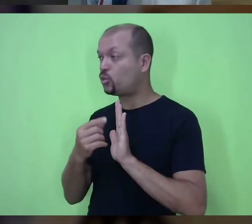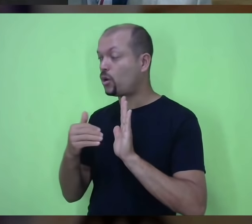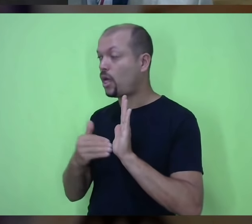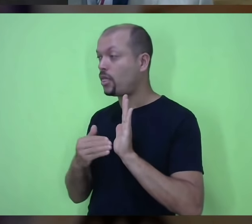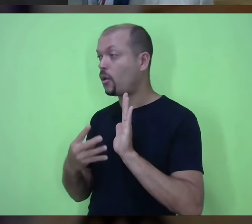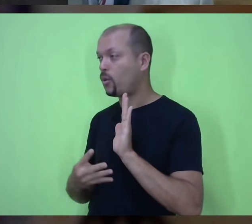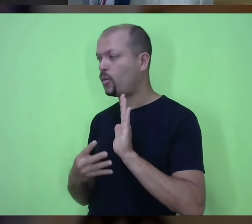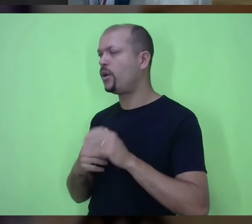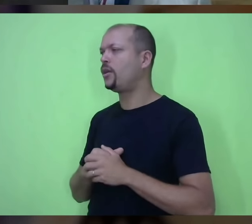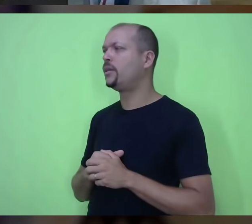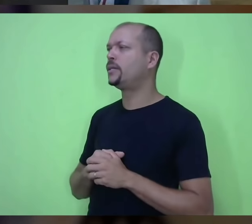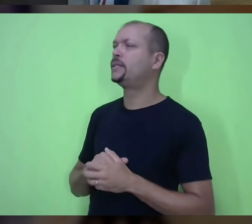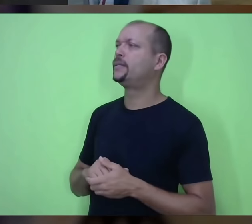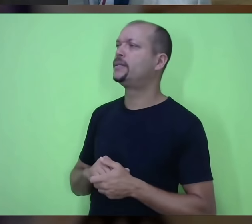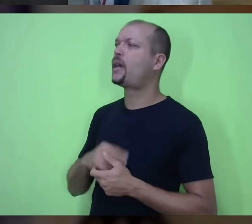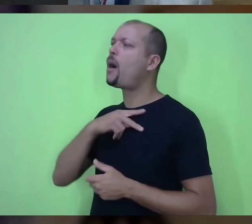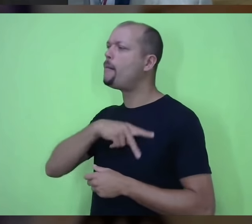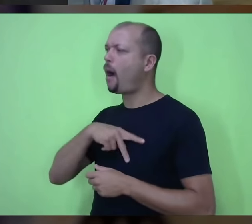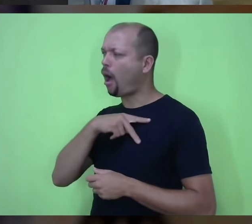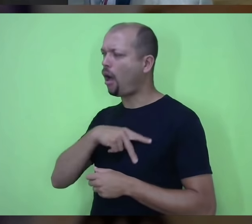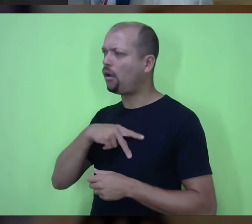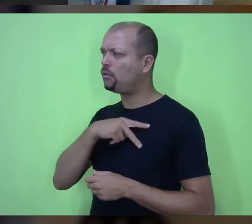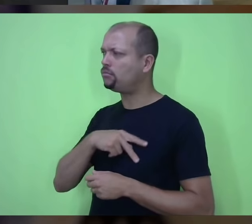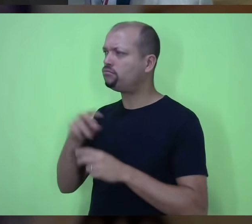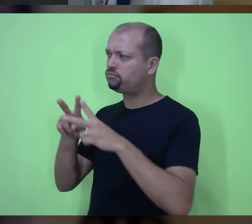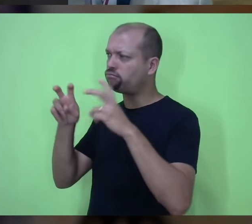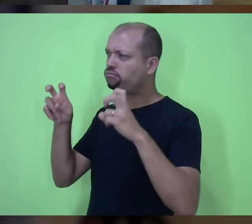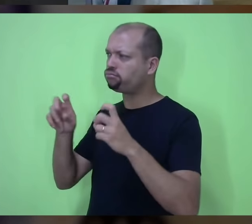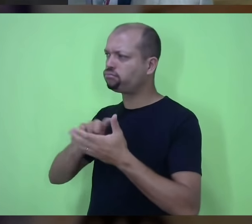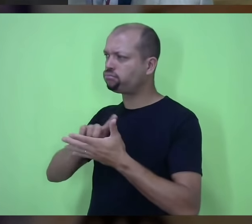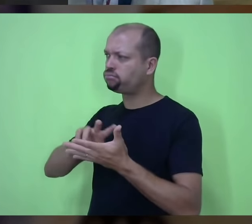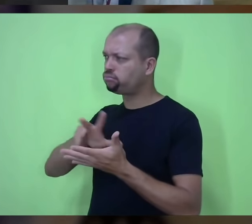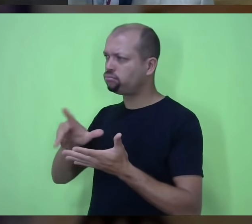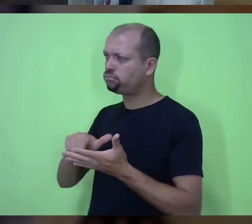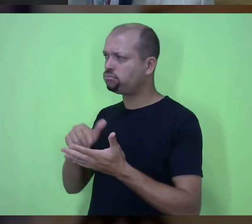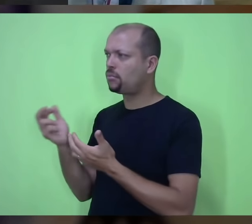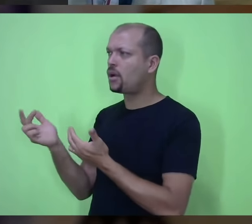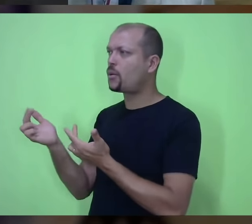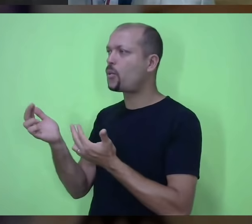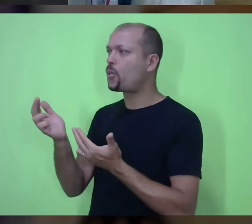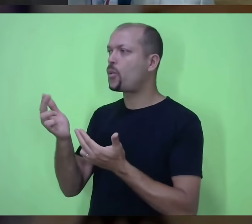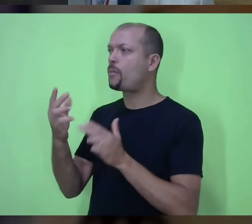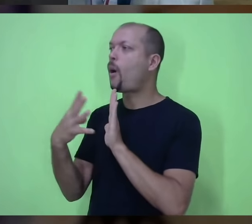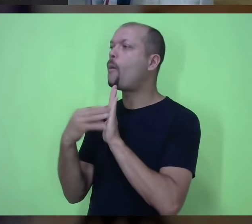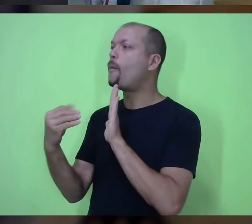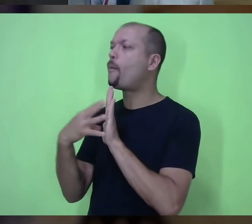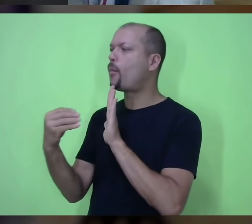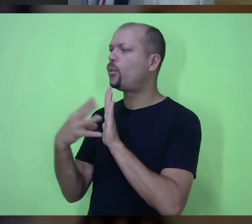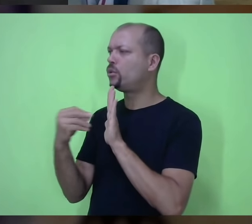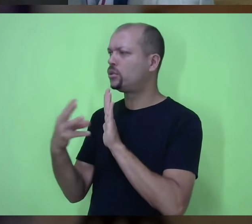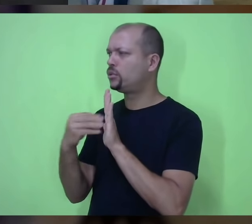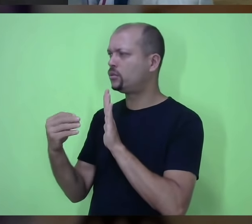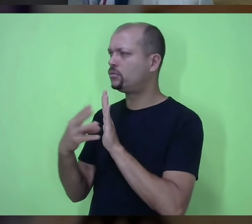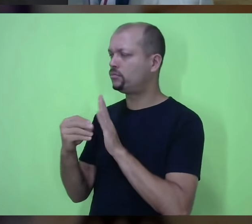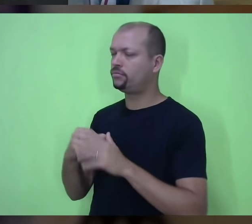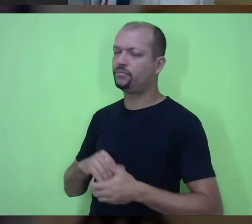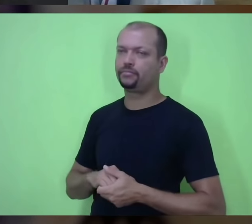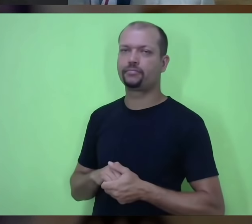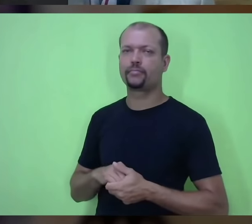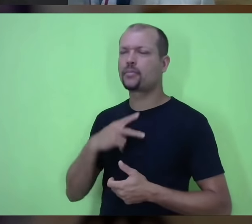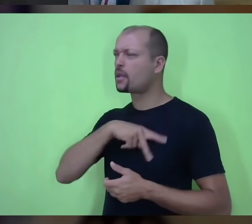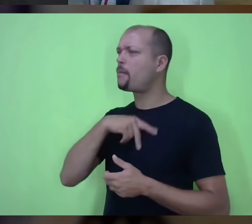4, segundo o apóstolo Paulo, e o título da lição é O Irmão como Modelo. Segundo o